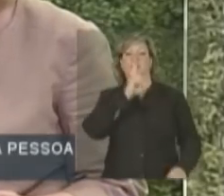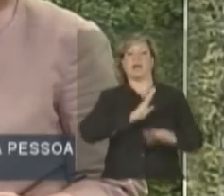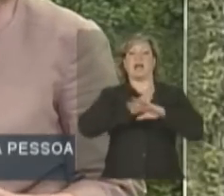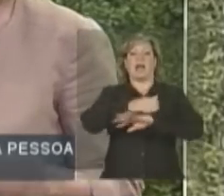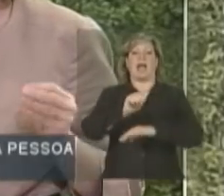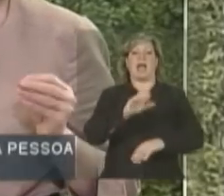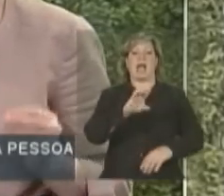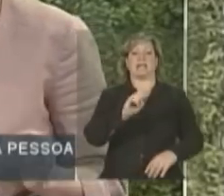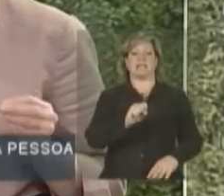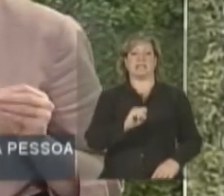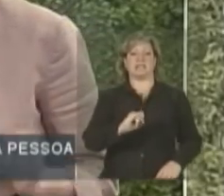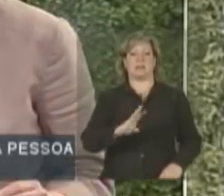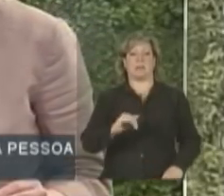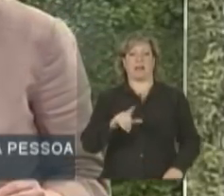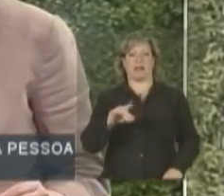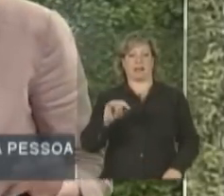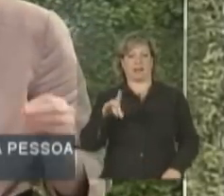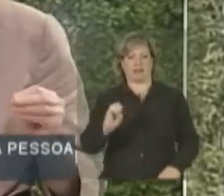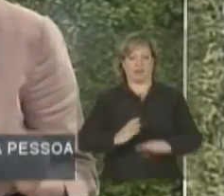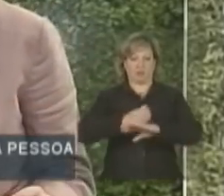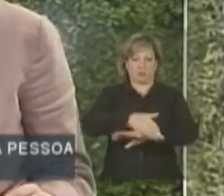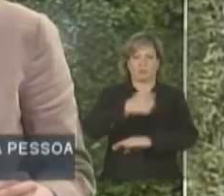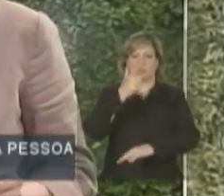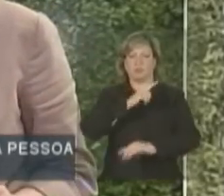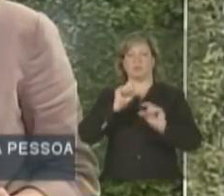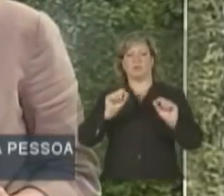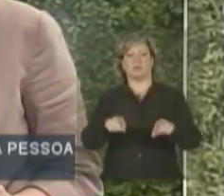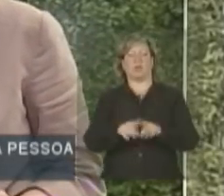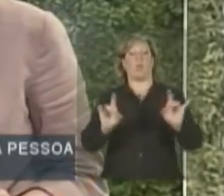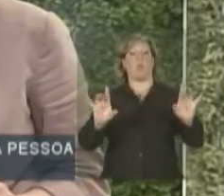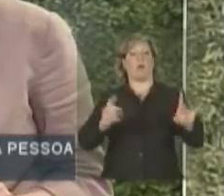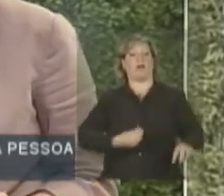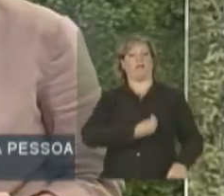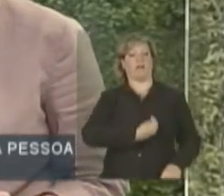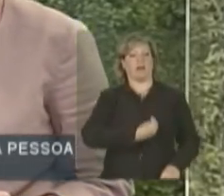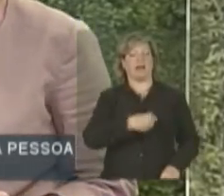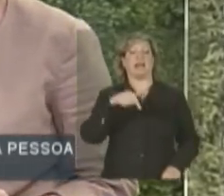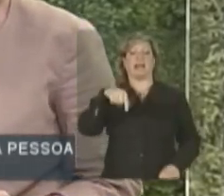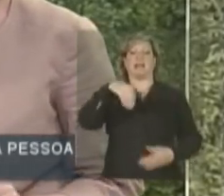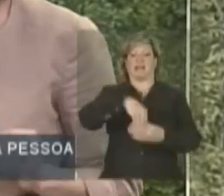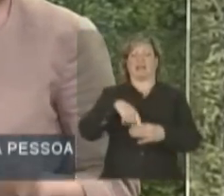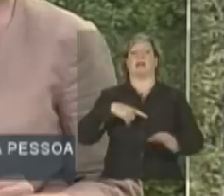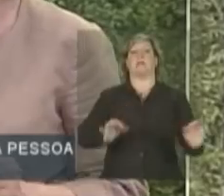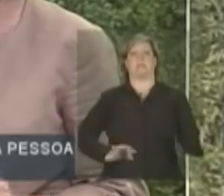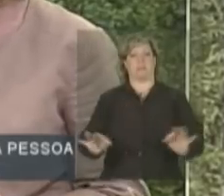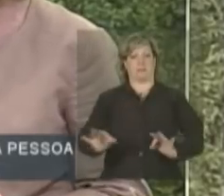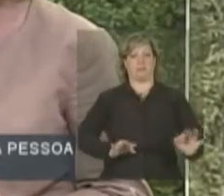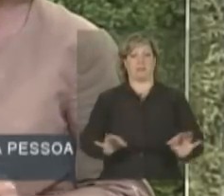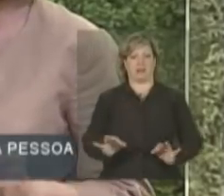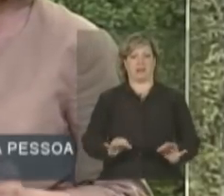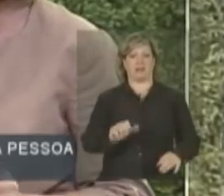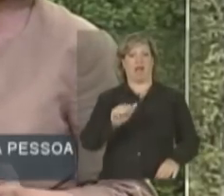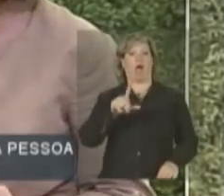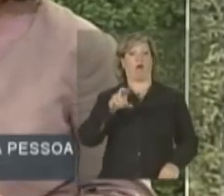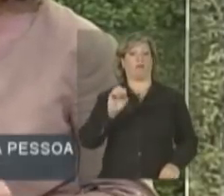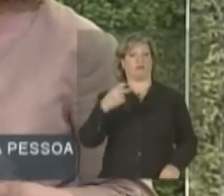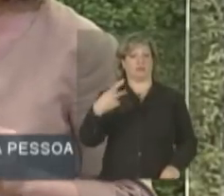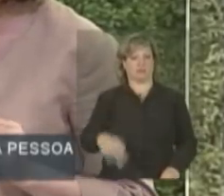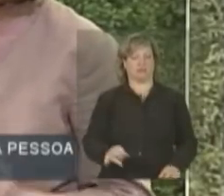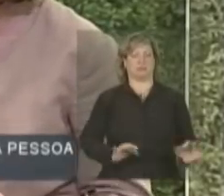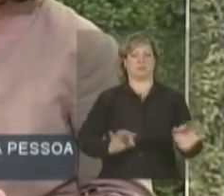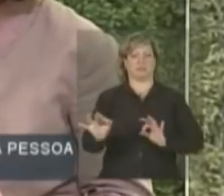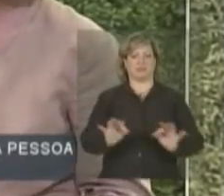autonomia, qualidade de vida são objetivos presentes neste plano. E são objetivos que a nação brasileira